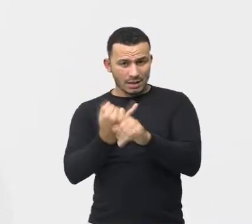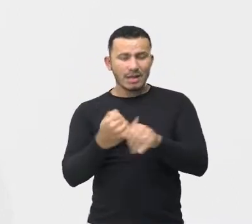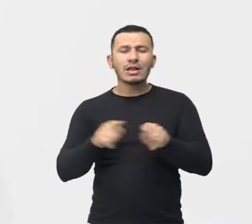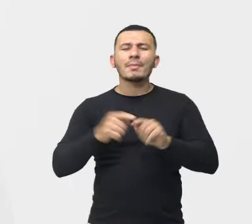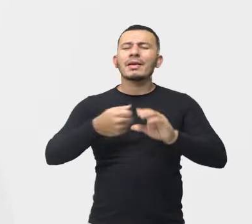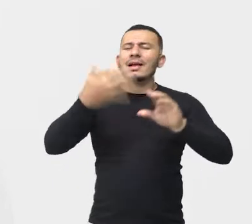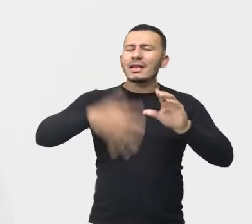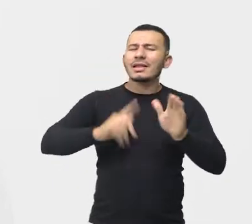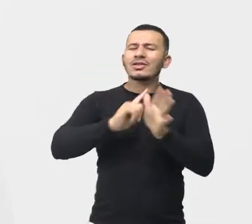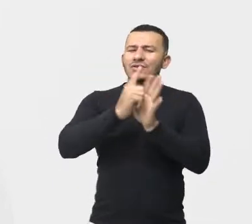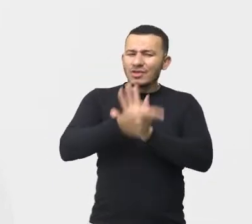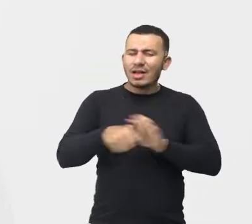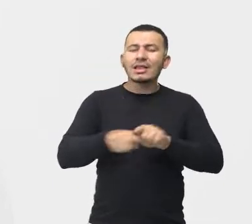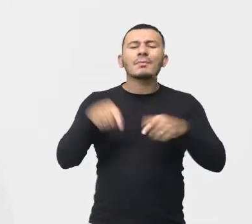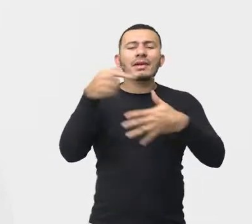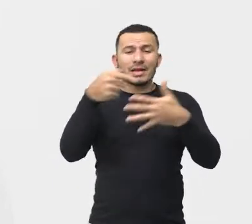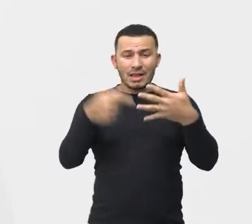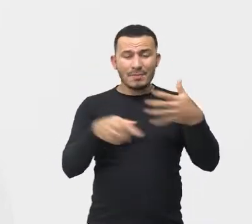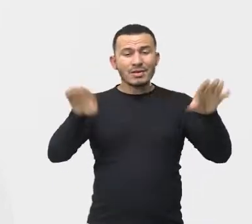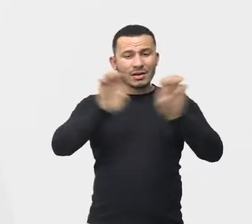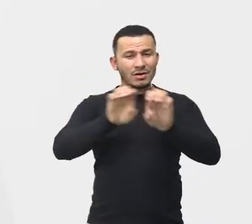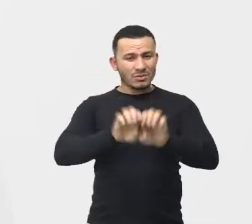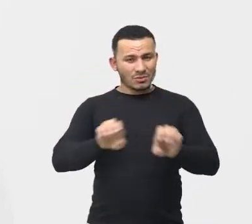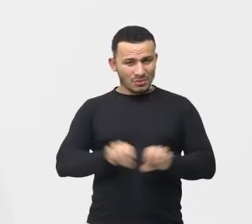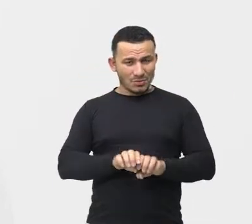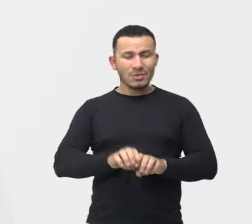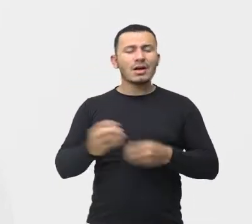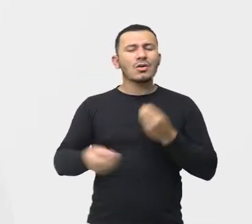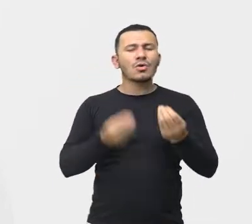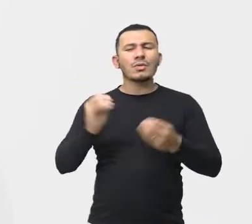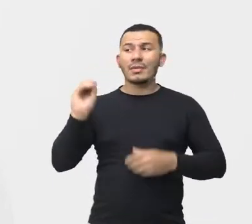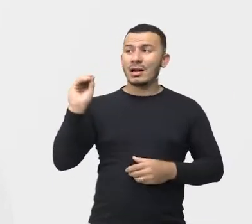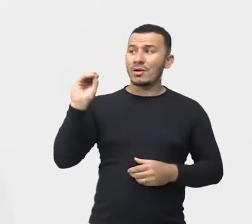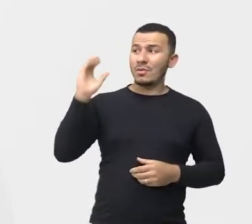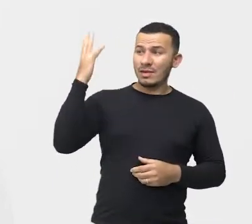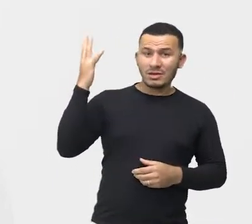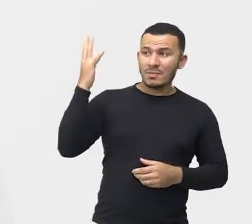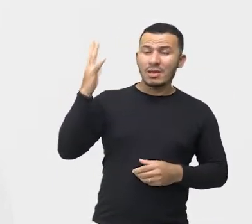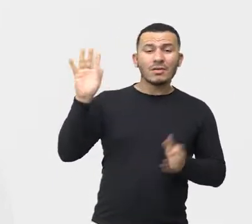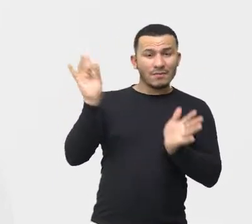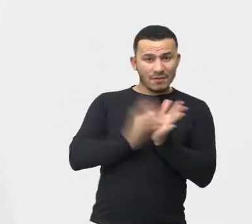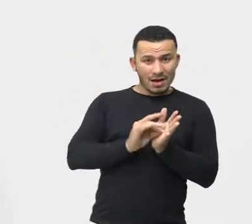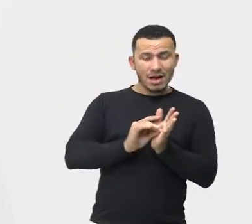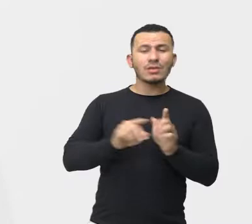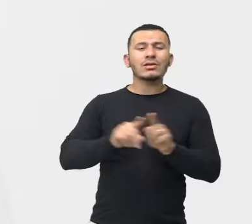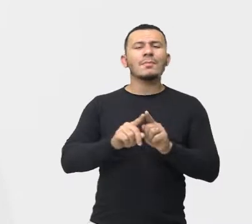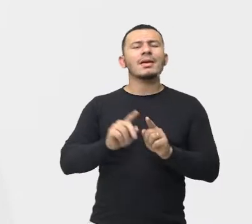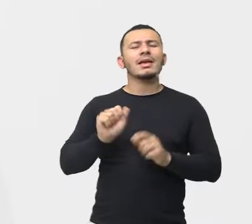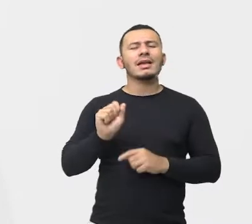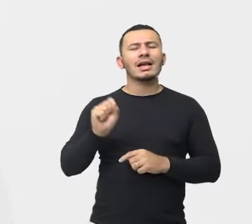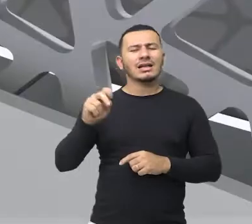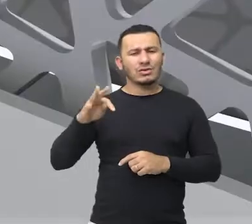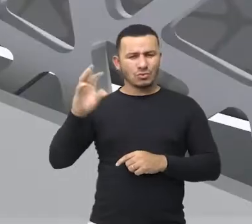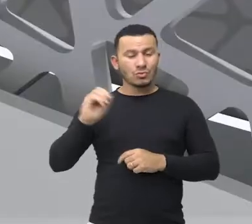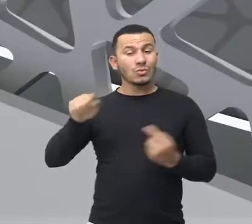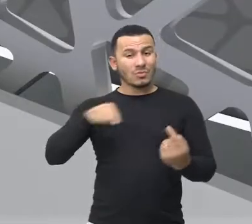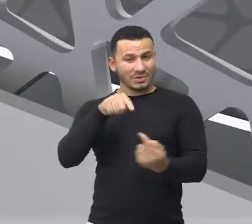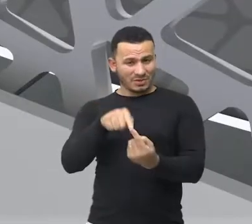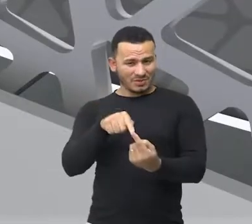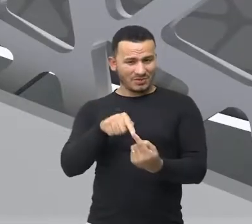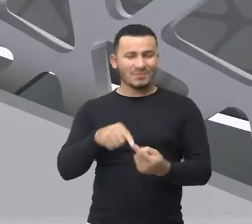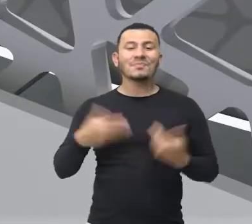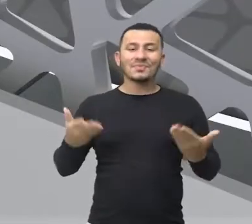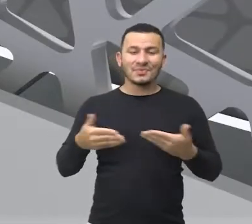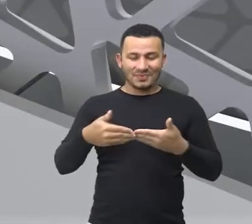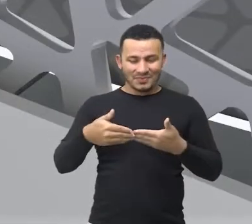do gênero, elementos estruturais e também fato e assunto, recorte e objetivos. Ok? Então